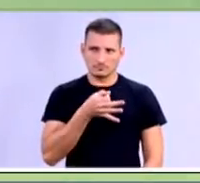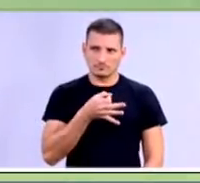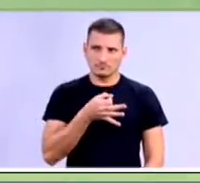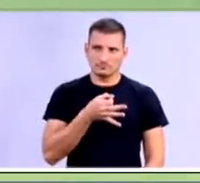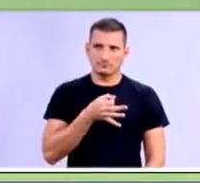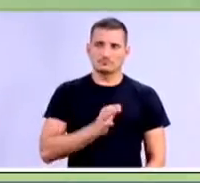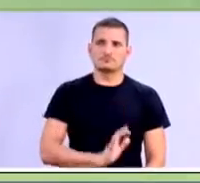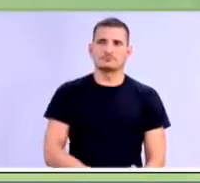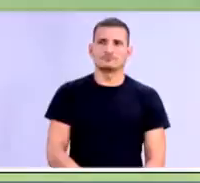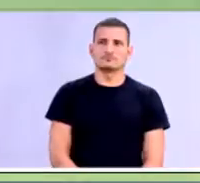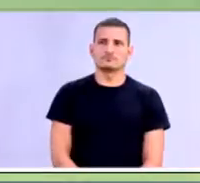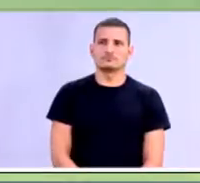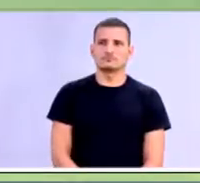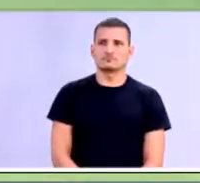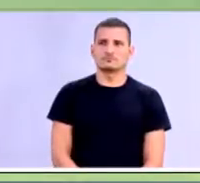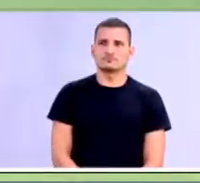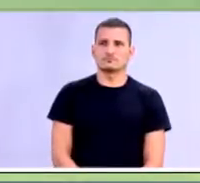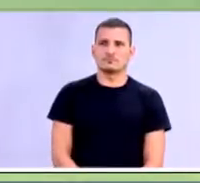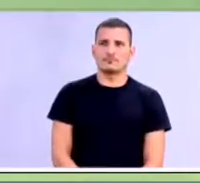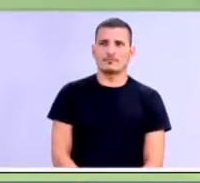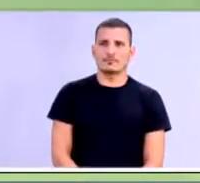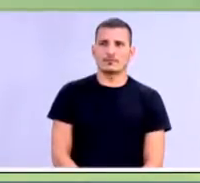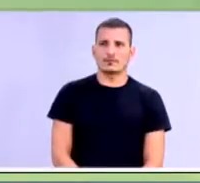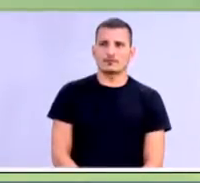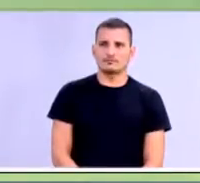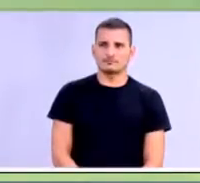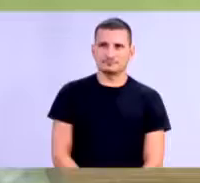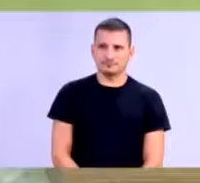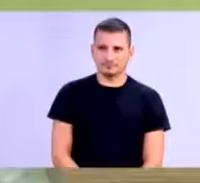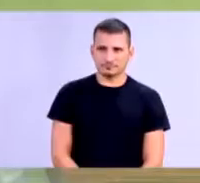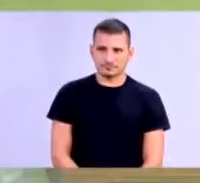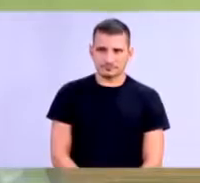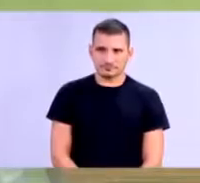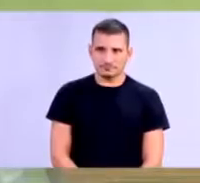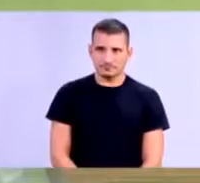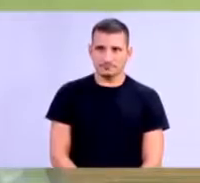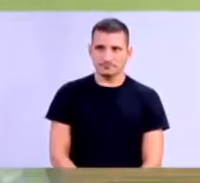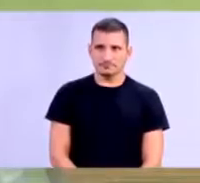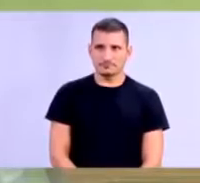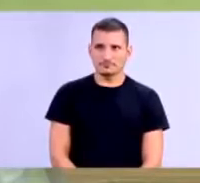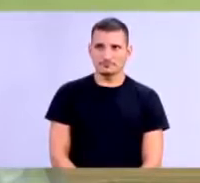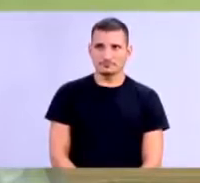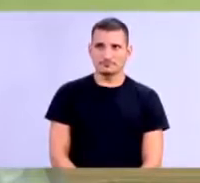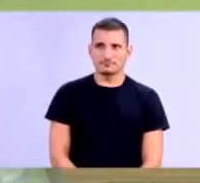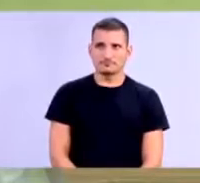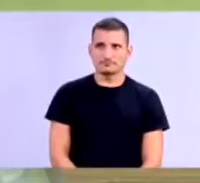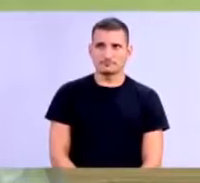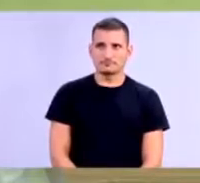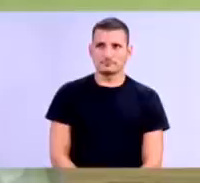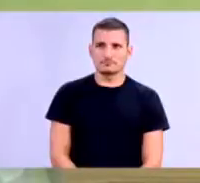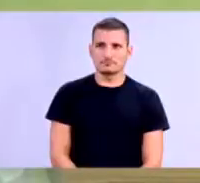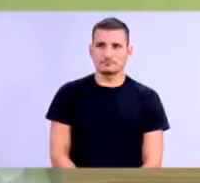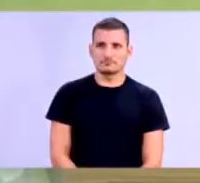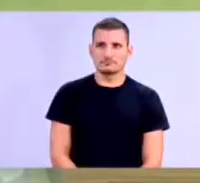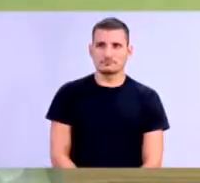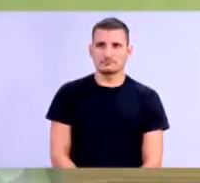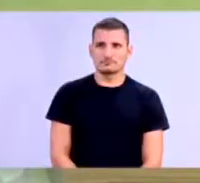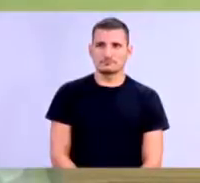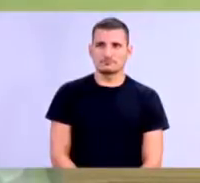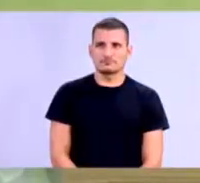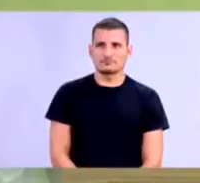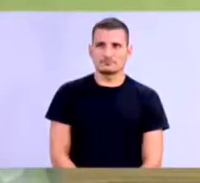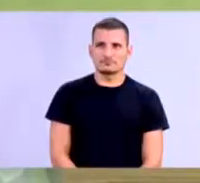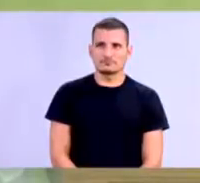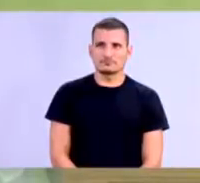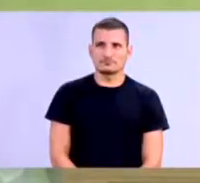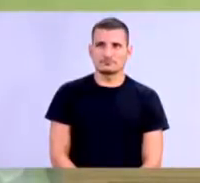determinada questão. Sobre o mesmo texto, a letra C, o texto dissertativo, eu